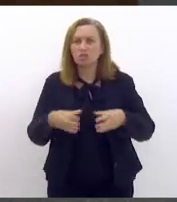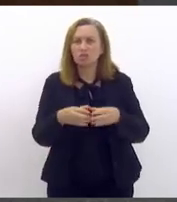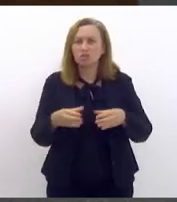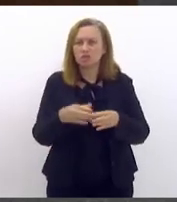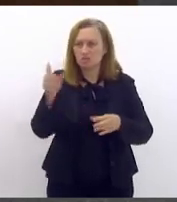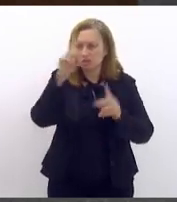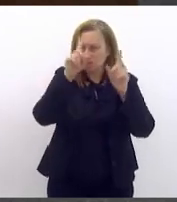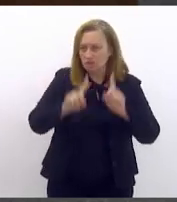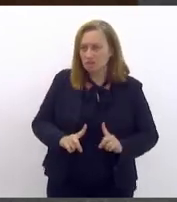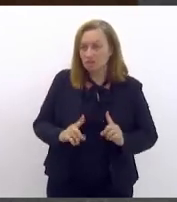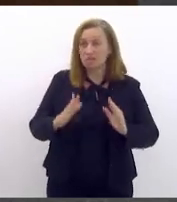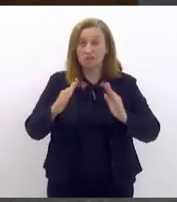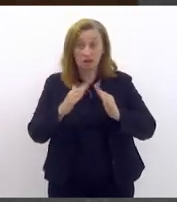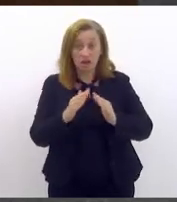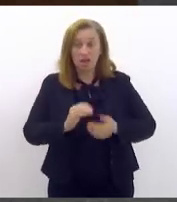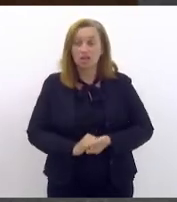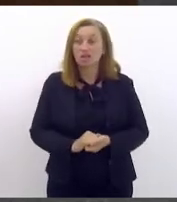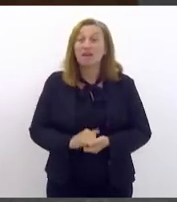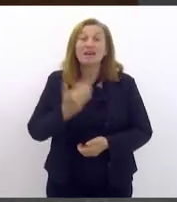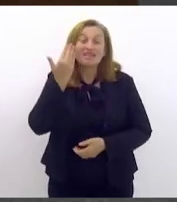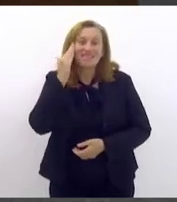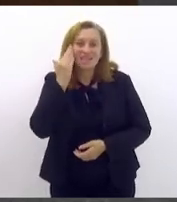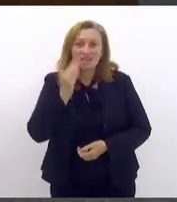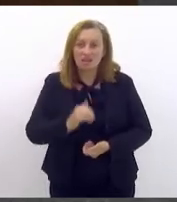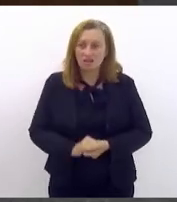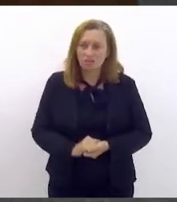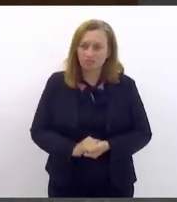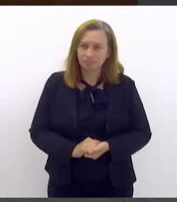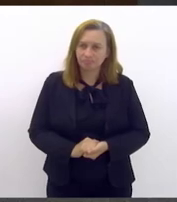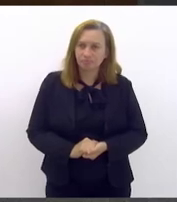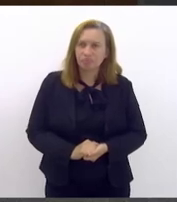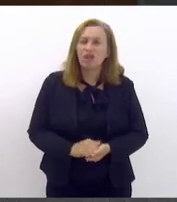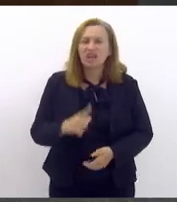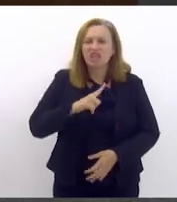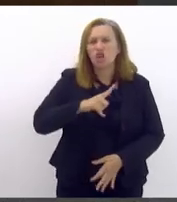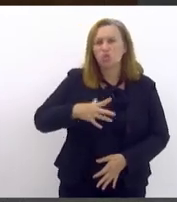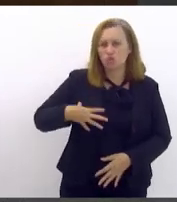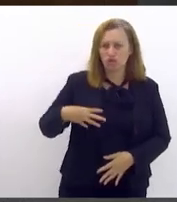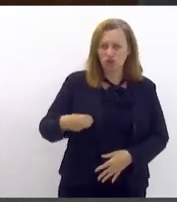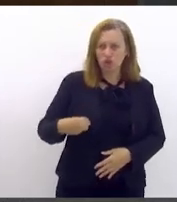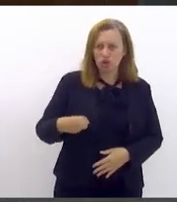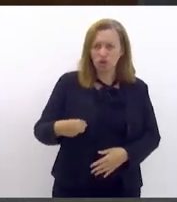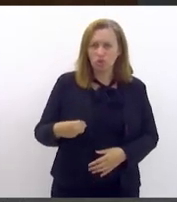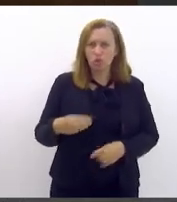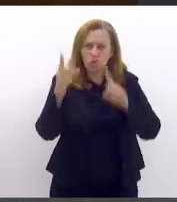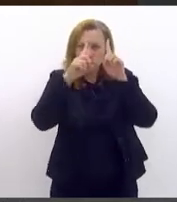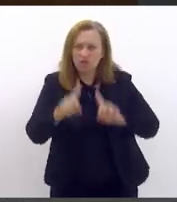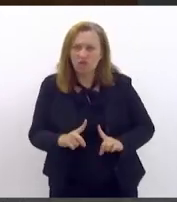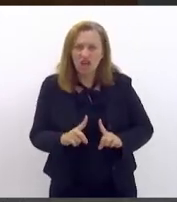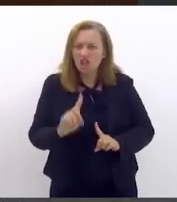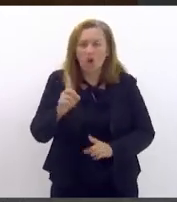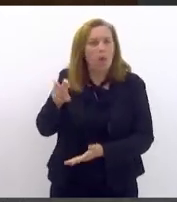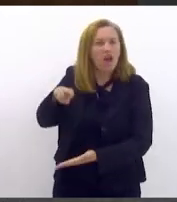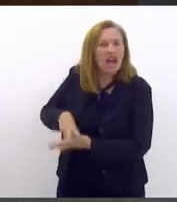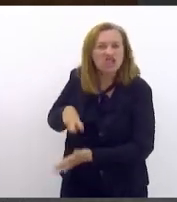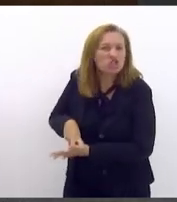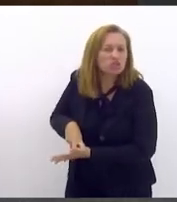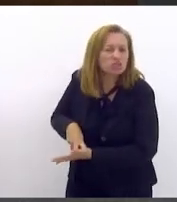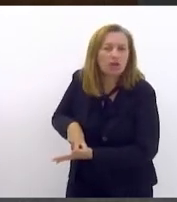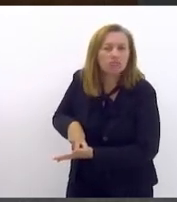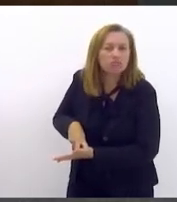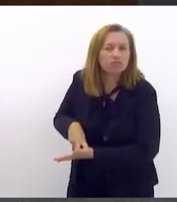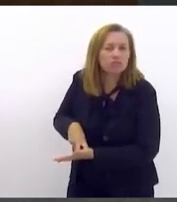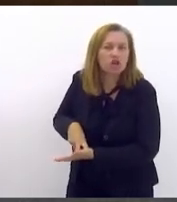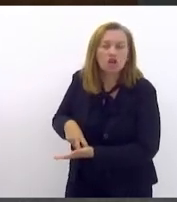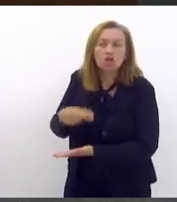Deficiência aqui nesta casa, precisa entender que ter um filho com deficiência não é punição.